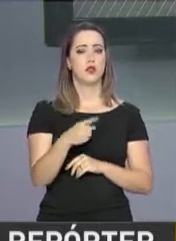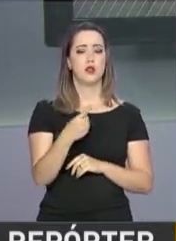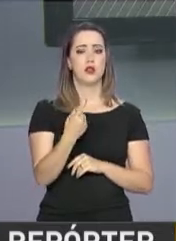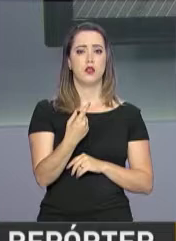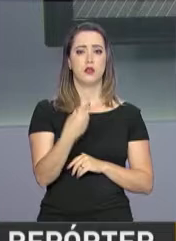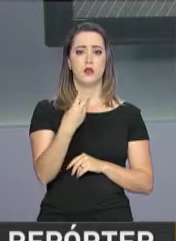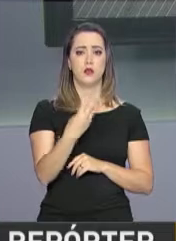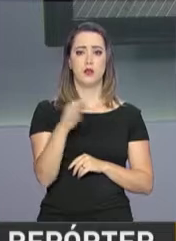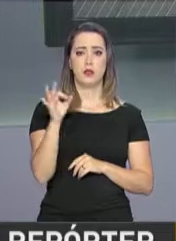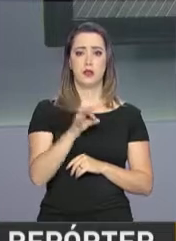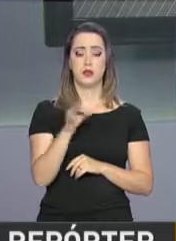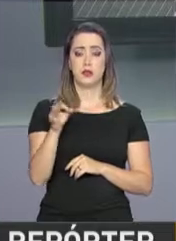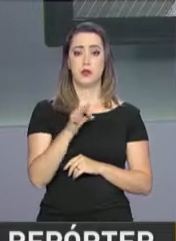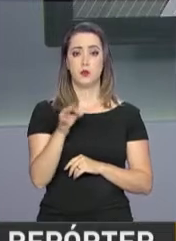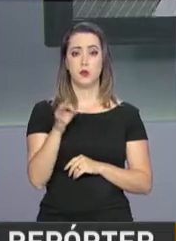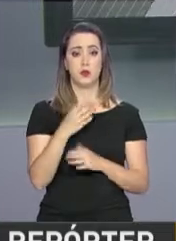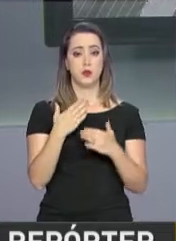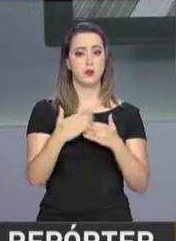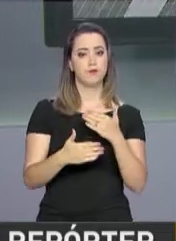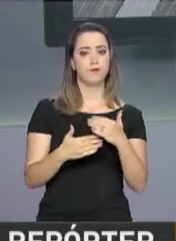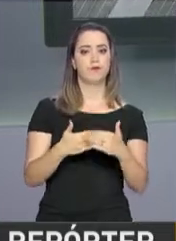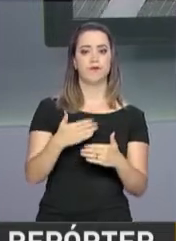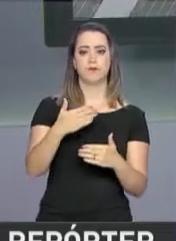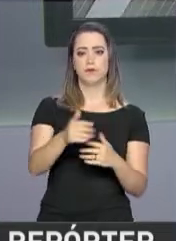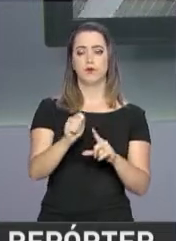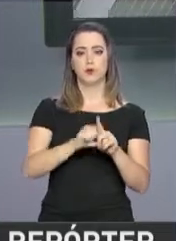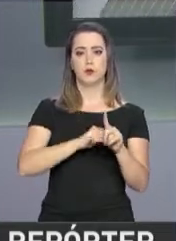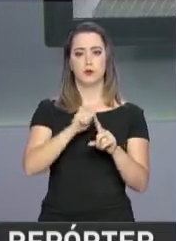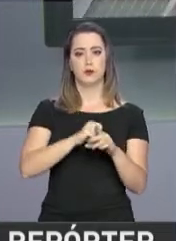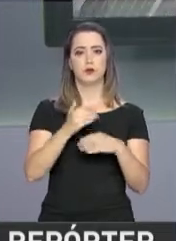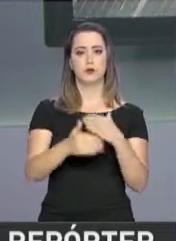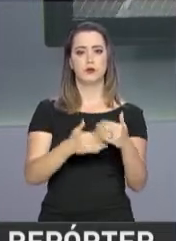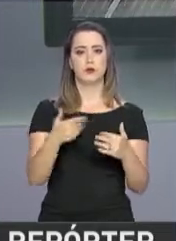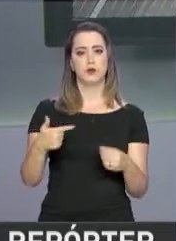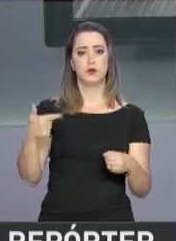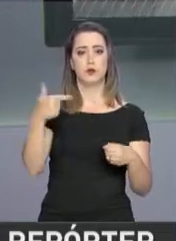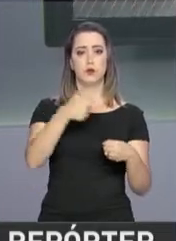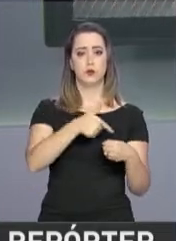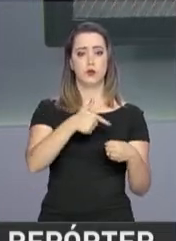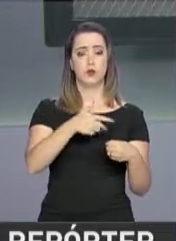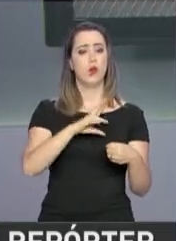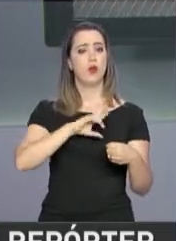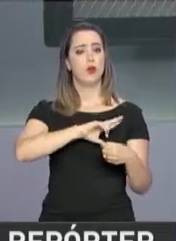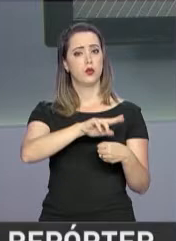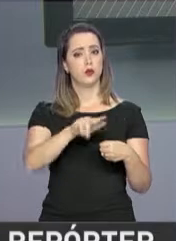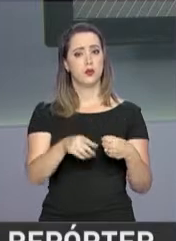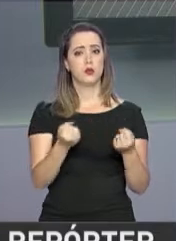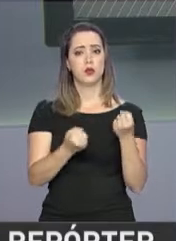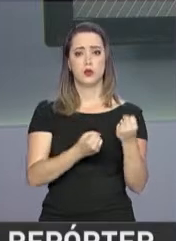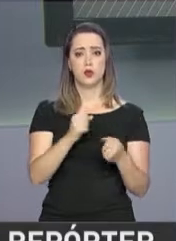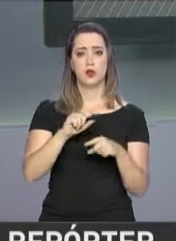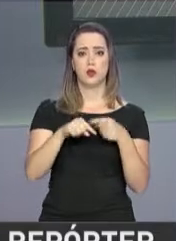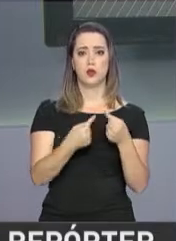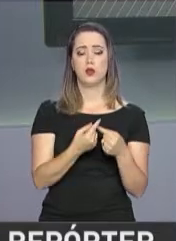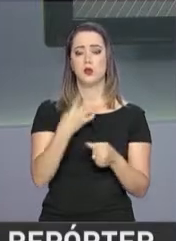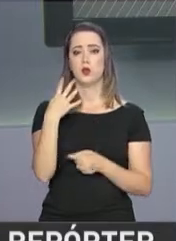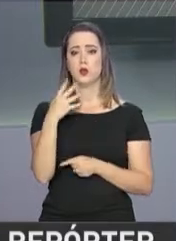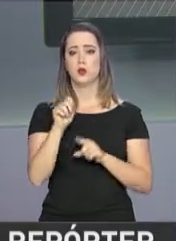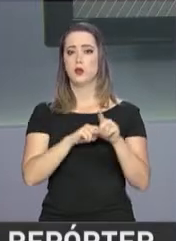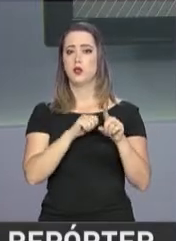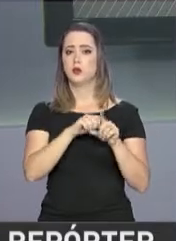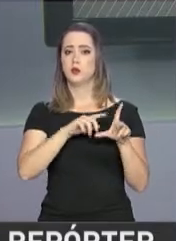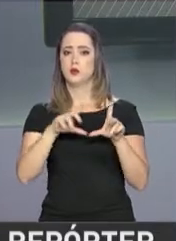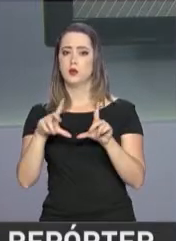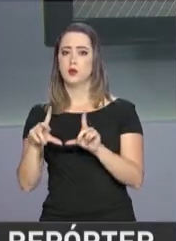frente a fevereiro o maior avanço foi observado em combustíveis e lubrificantes após quatro meses registrando queda